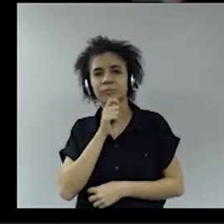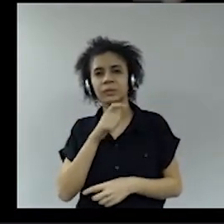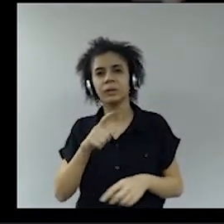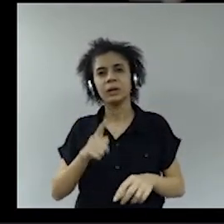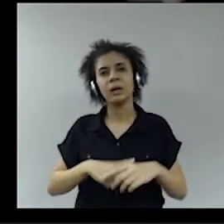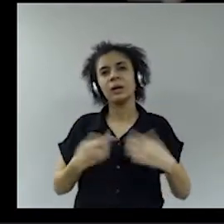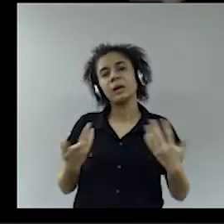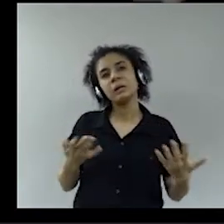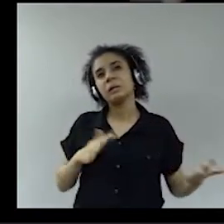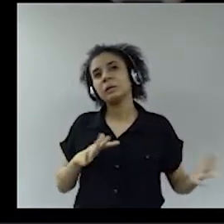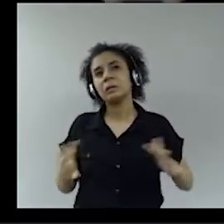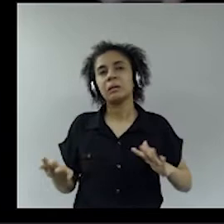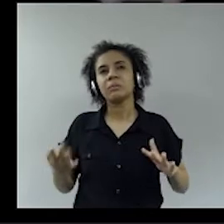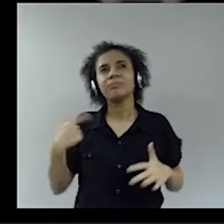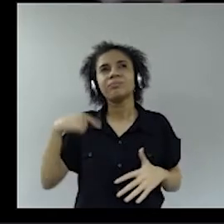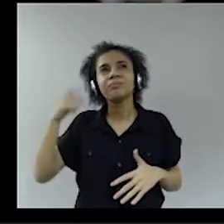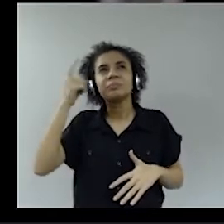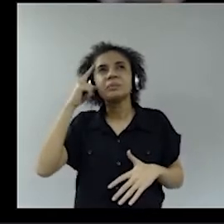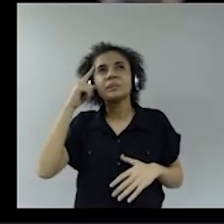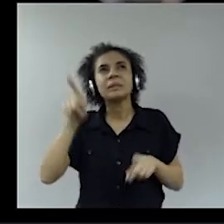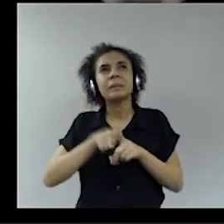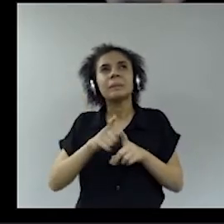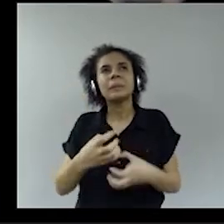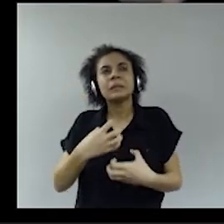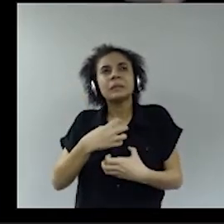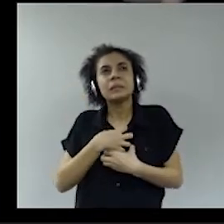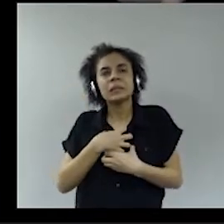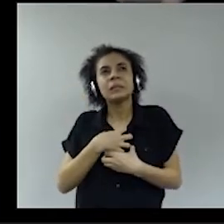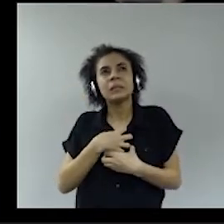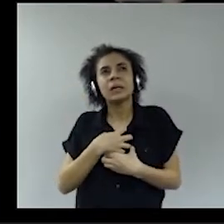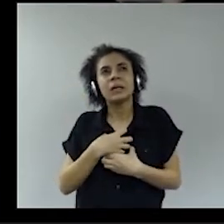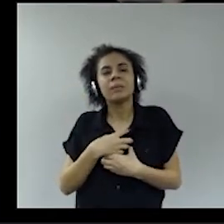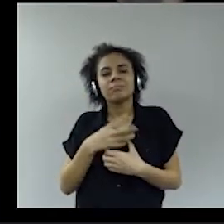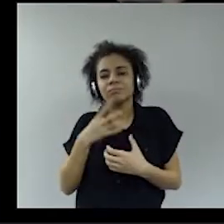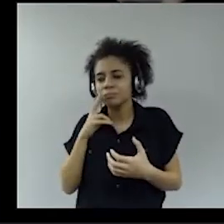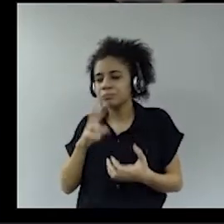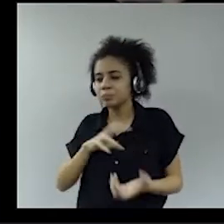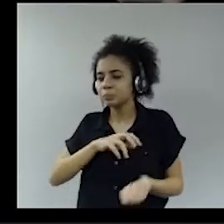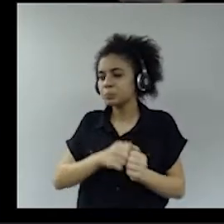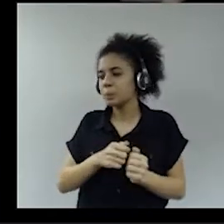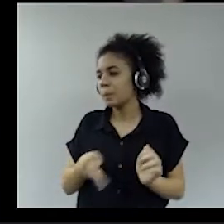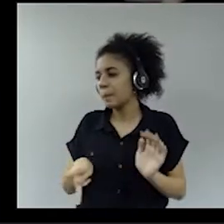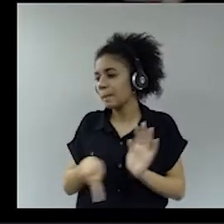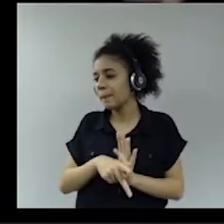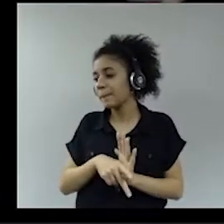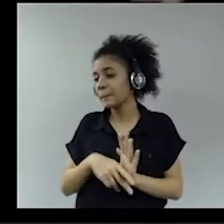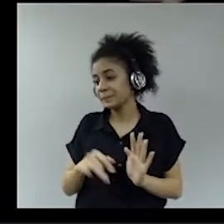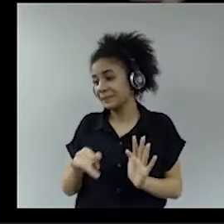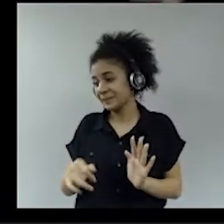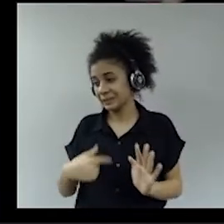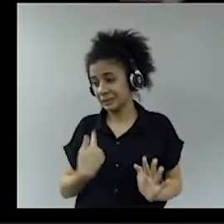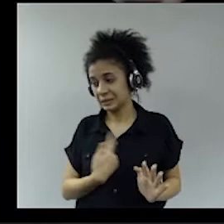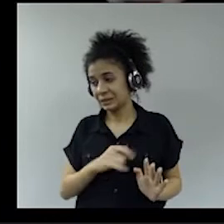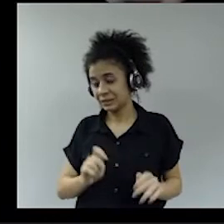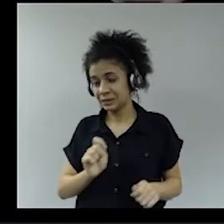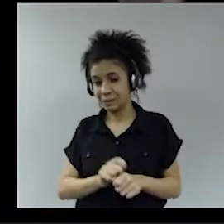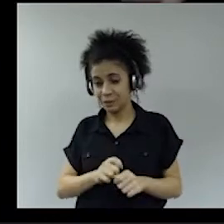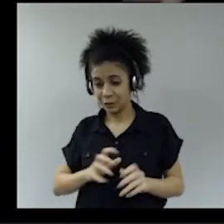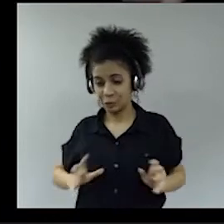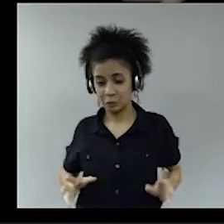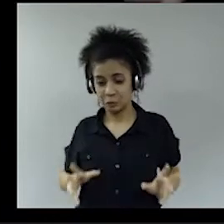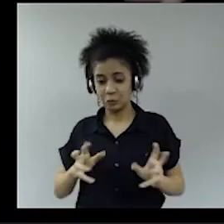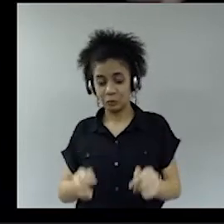condição, talvez, intelectual e afetiva de adotá-lo em sua plenitude, se o tivéssemos feito